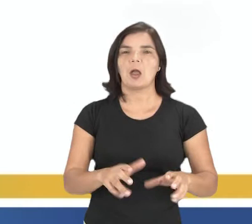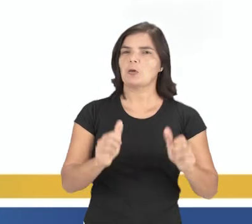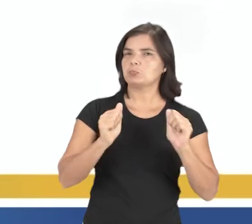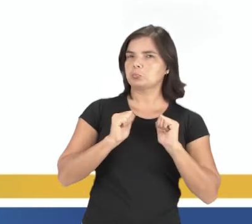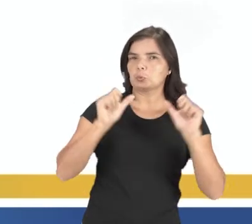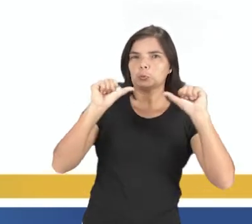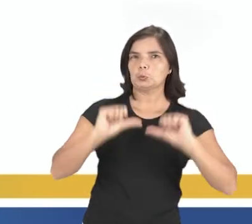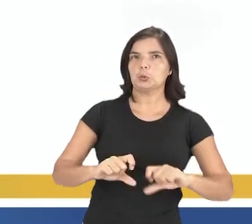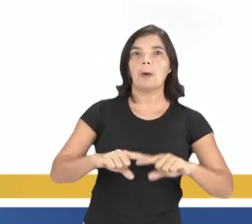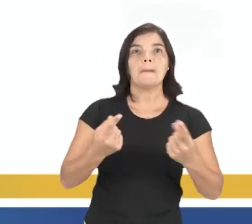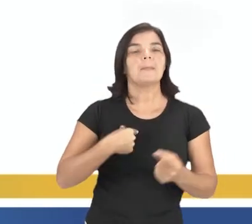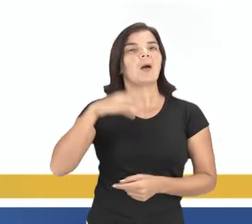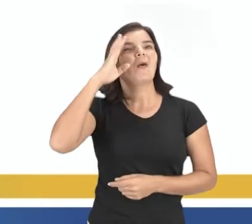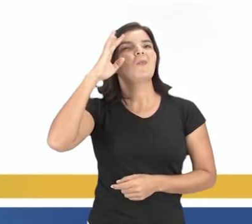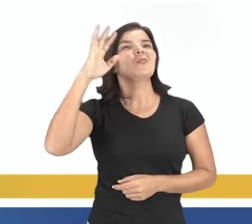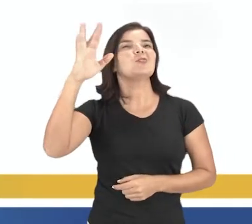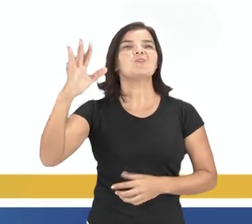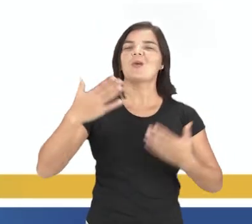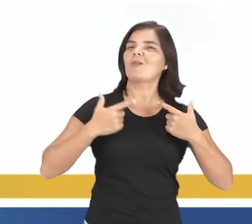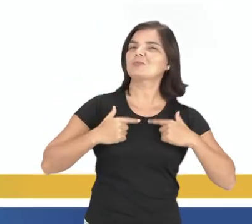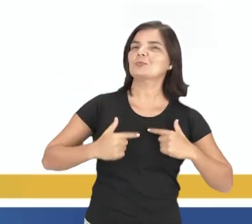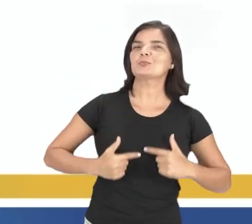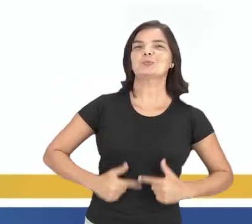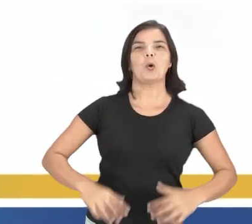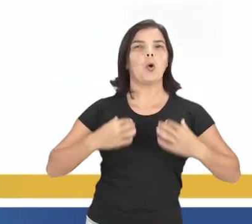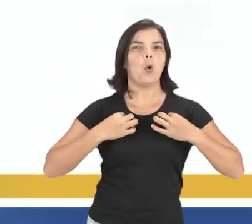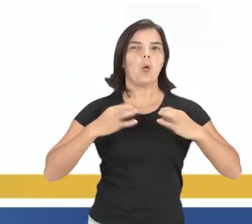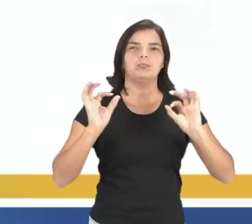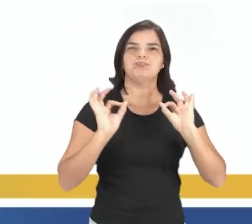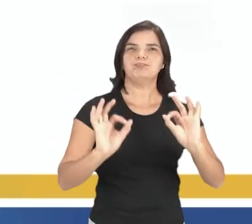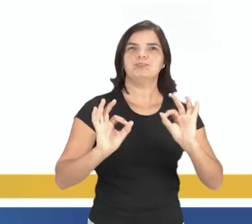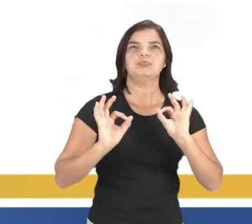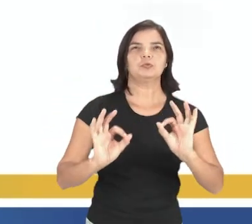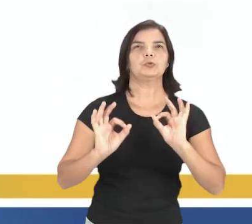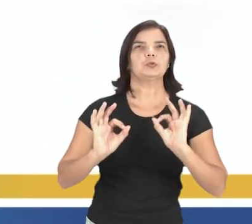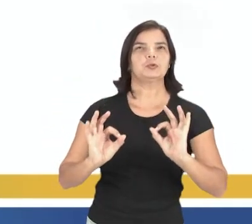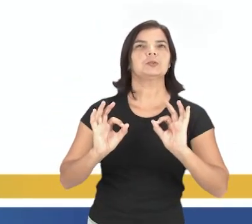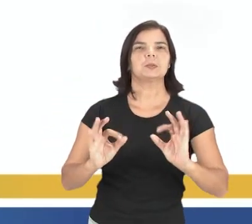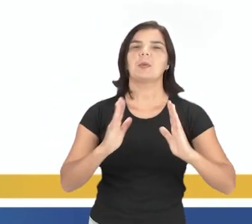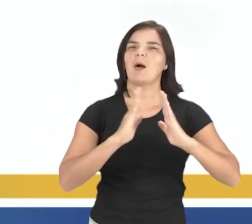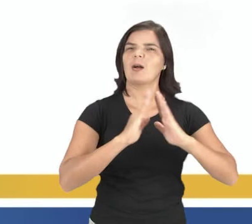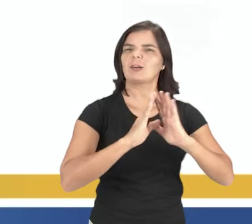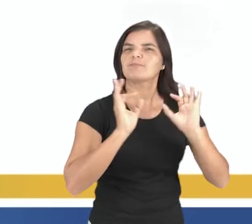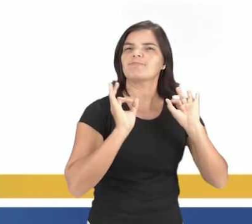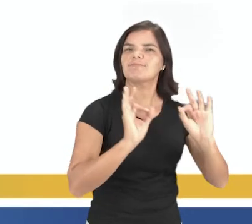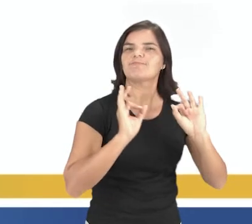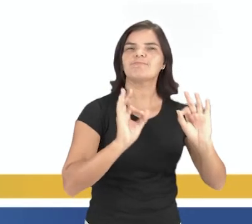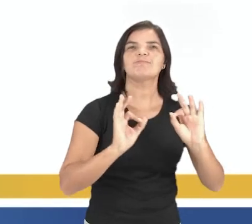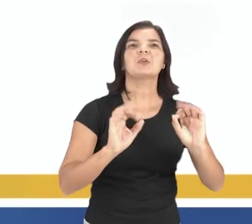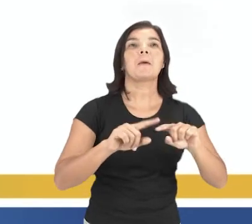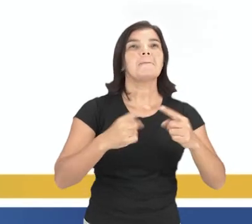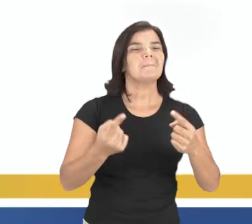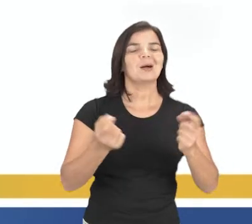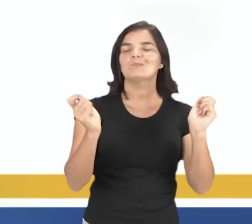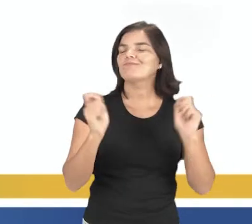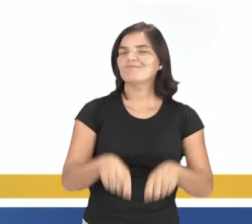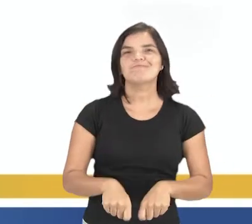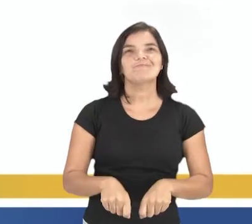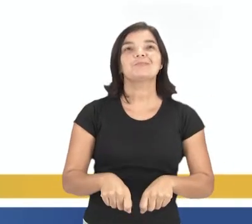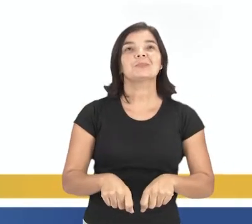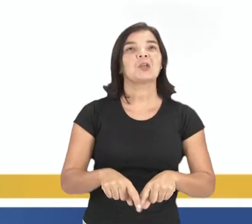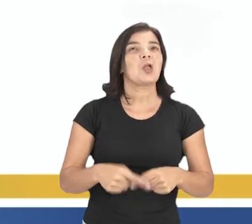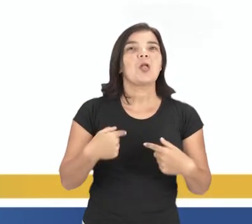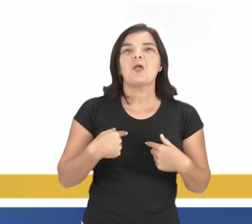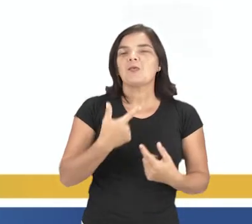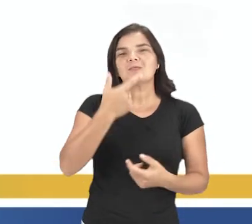relaxar. O meu sonho era andar bem limpinha, usar roupas de alto preço, residir numa casa confortável, mas não é possível.